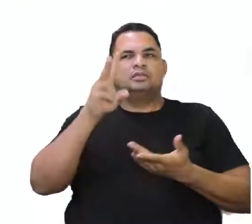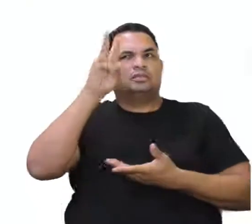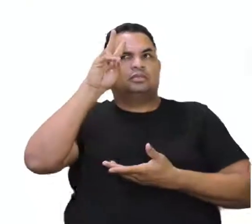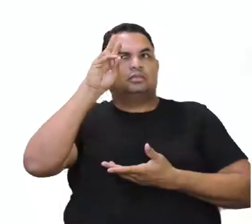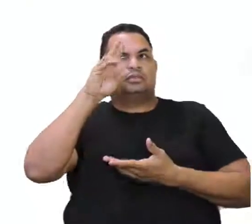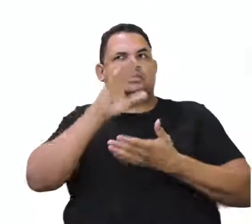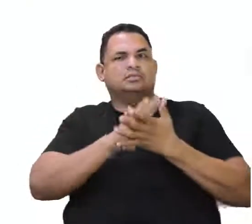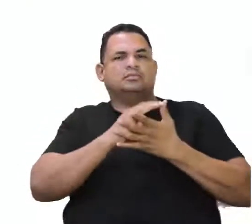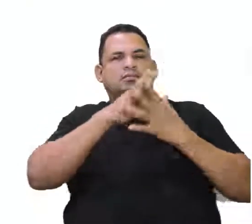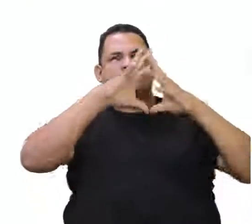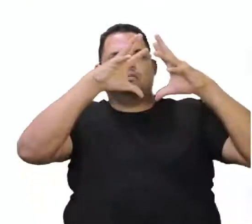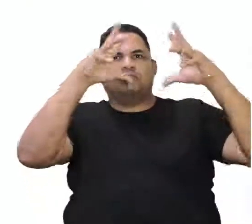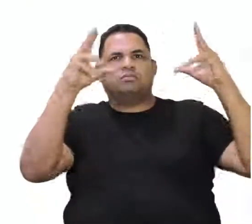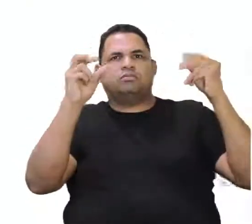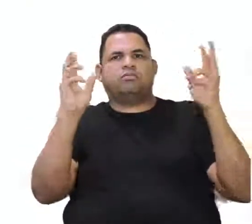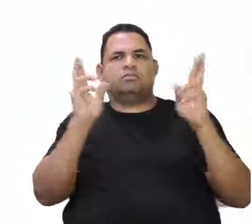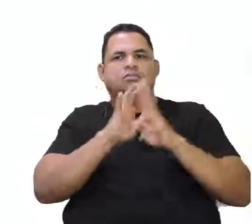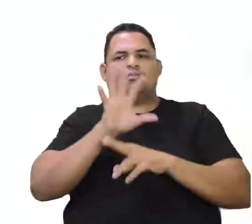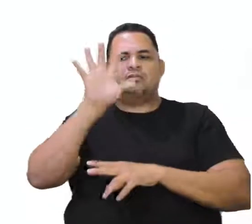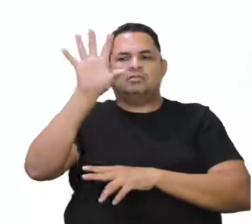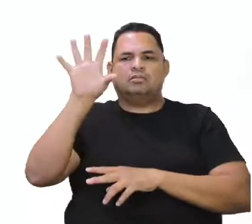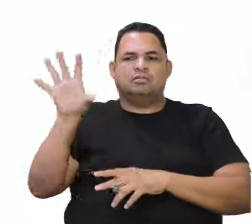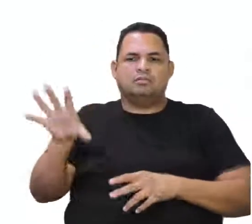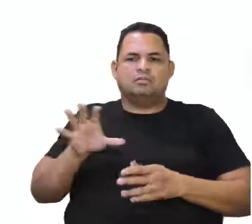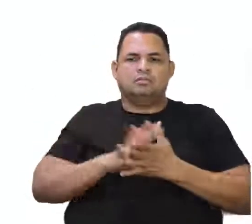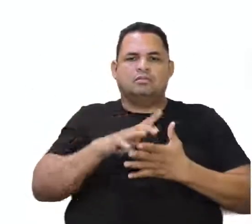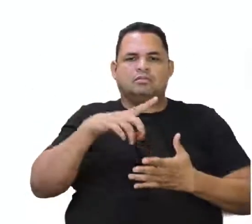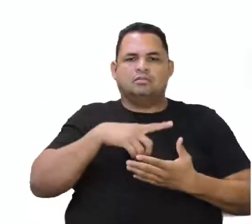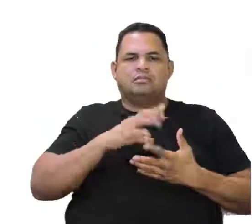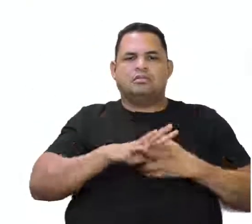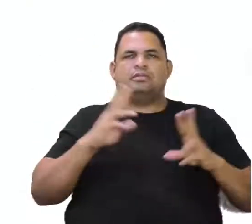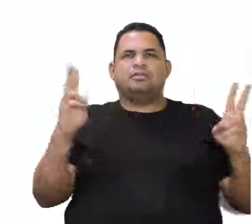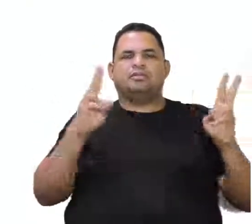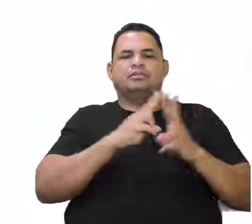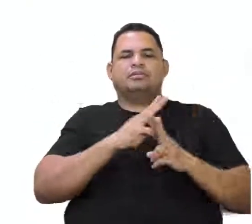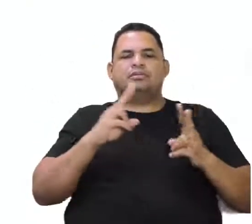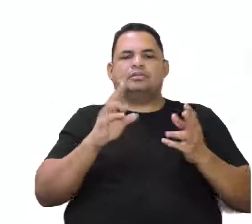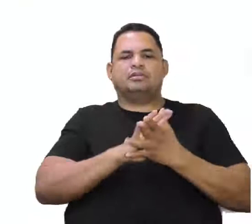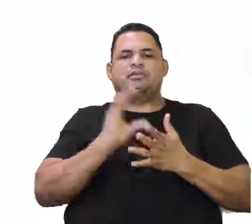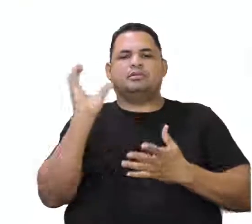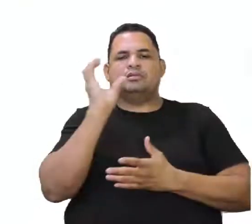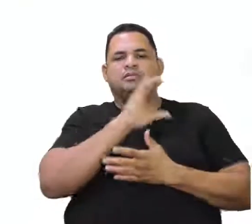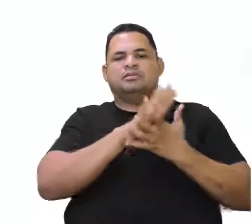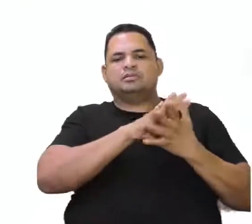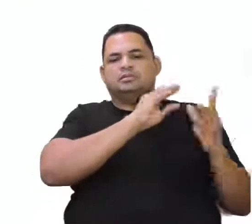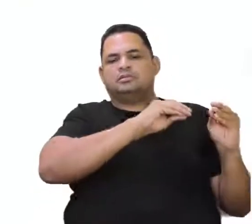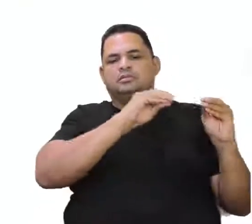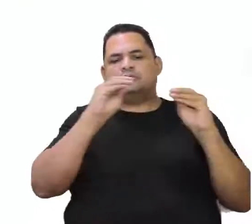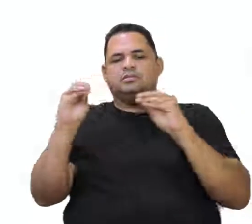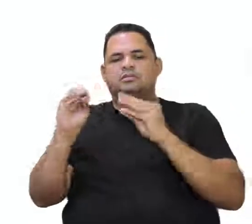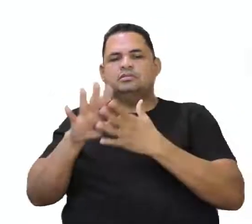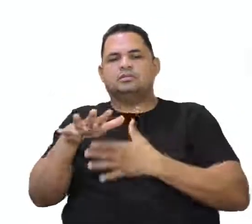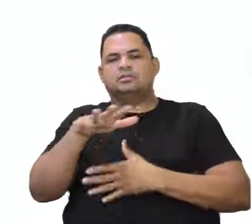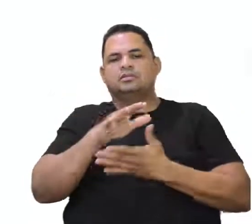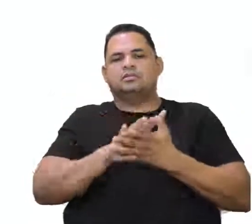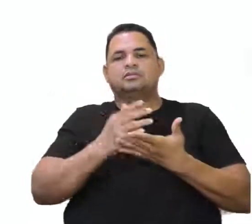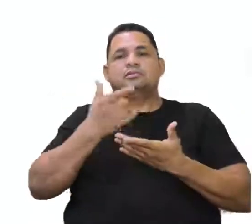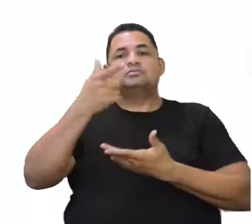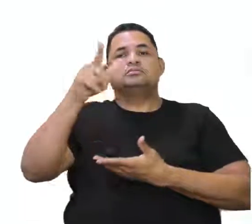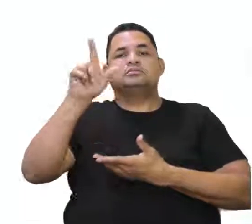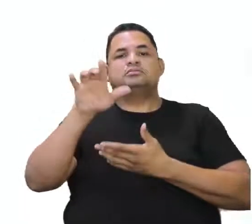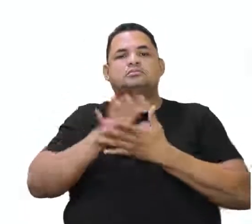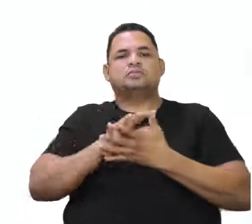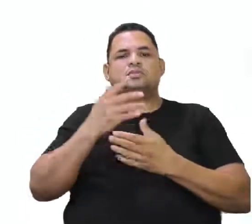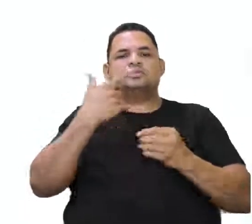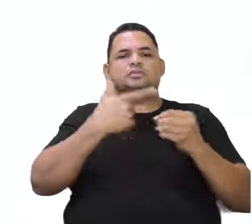das massas de ar? Regiões de muita ventilação, as massas de ar rapidamente são transportadas de uma área para outra e vão para